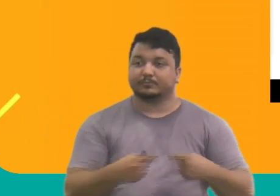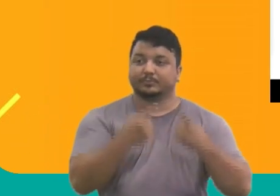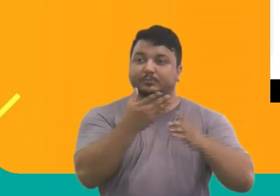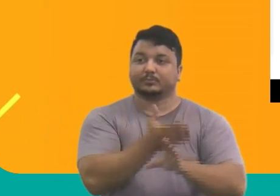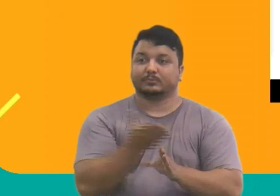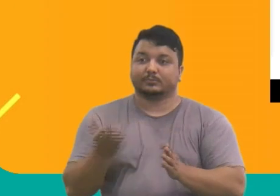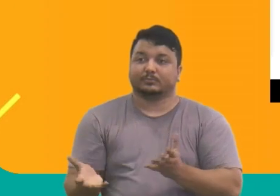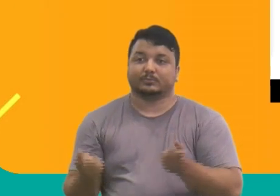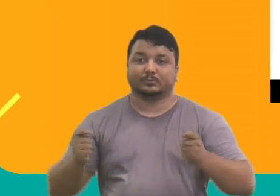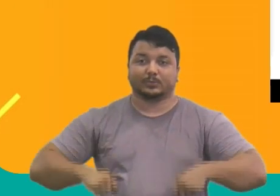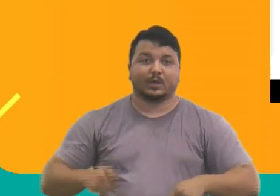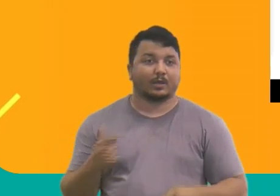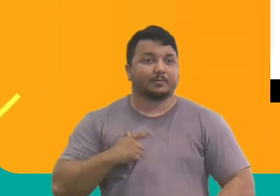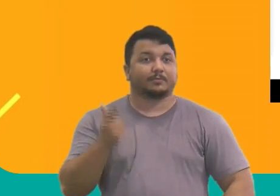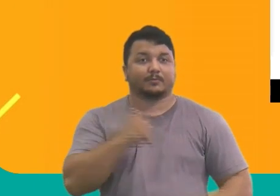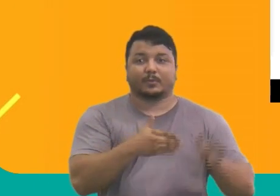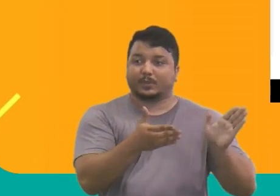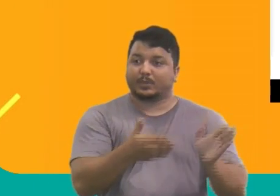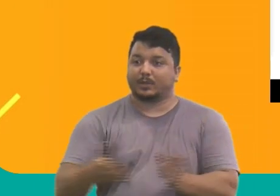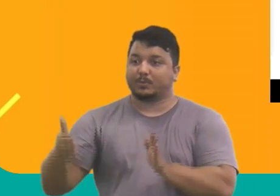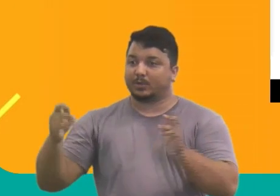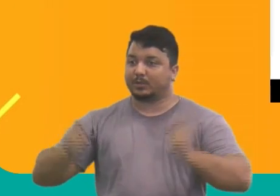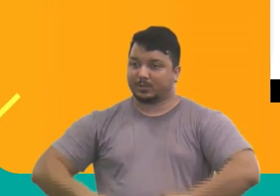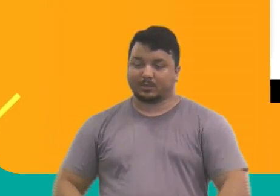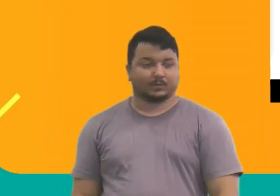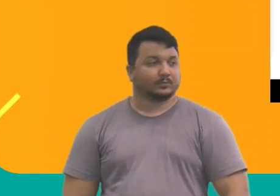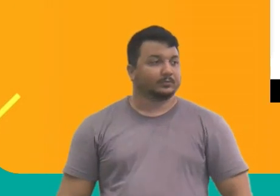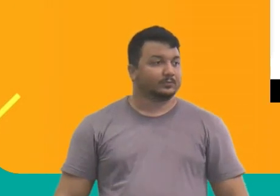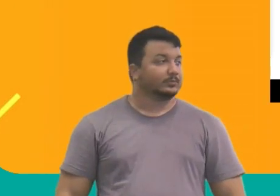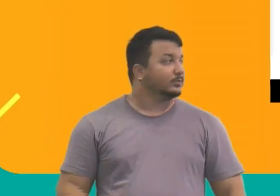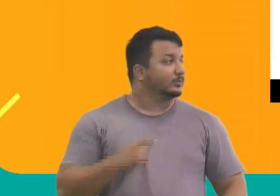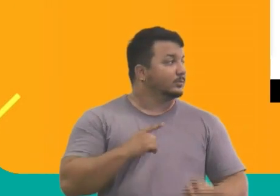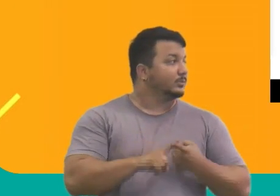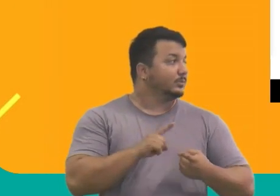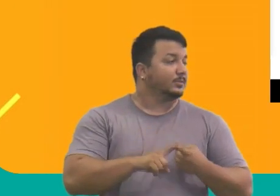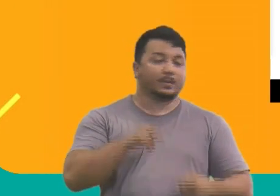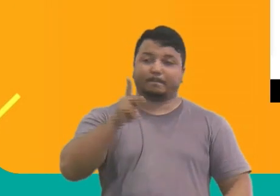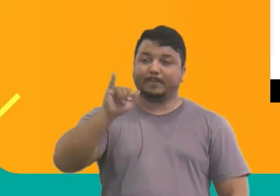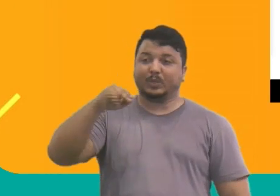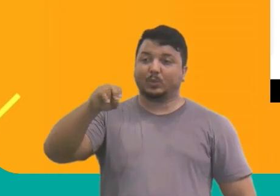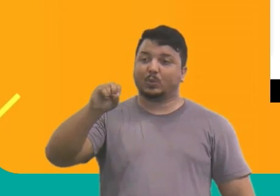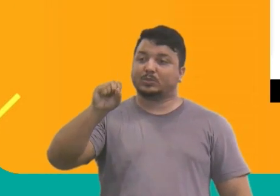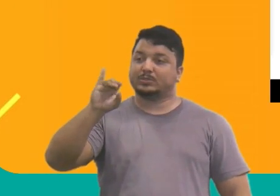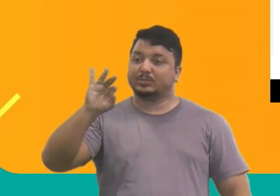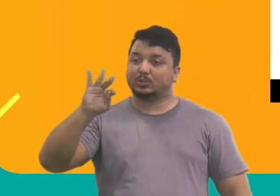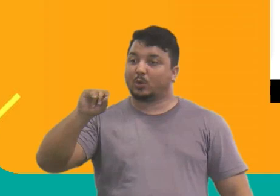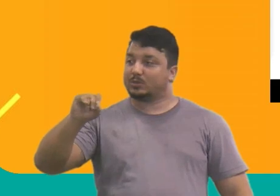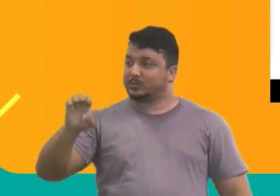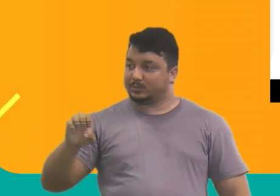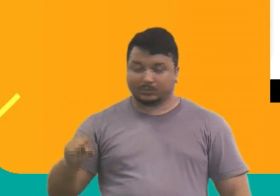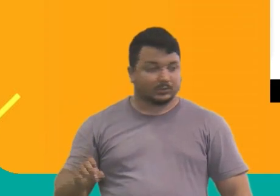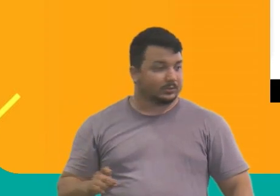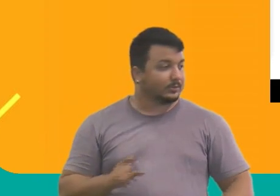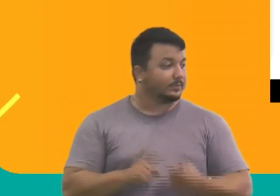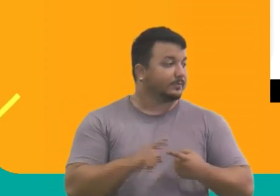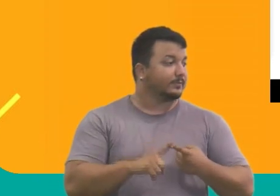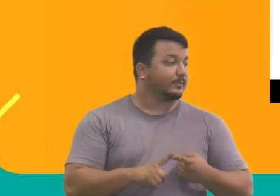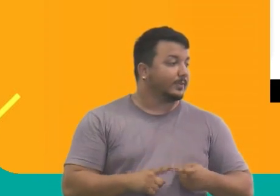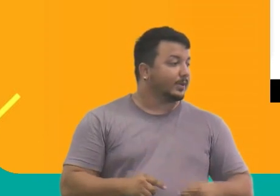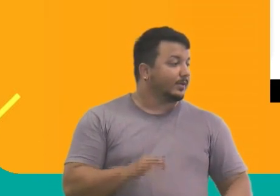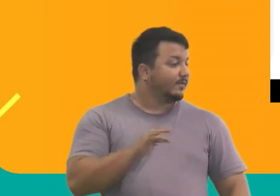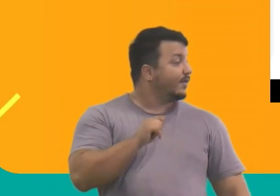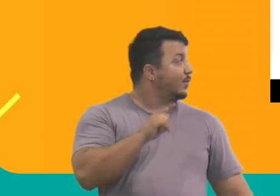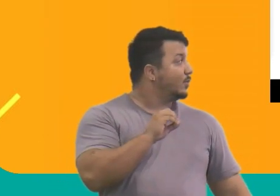de concentração. Ela foi transportada. Eu tenho a pinocitose, na verdade, a fagocitose. Eu tenho